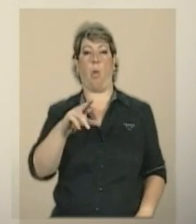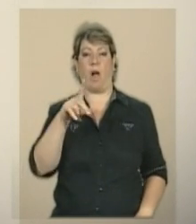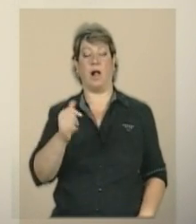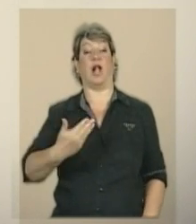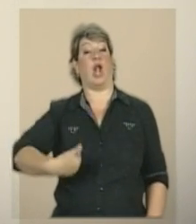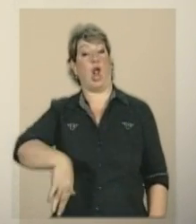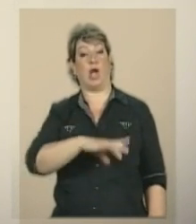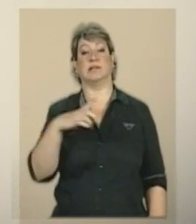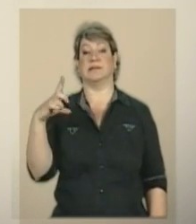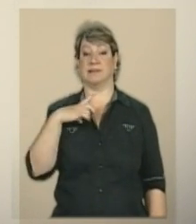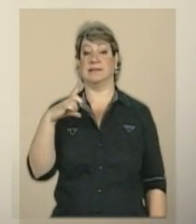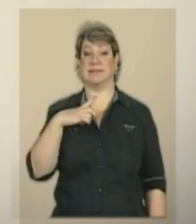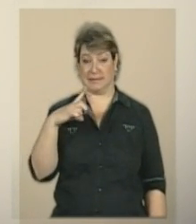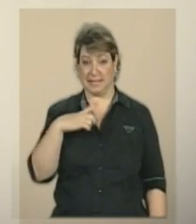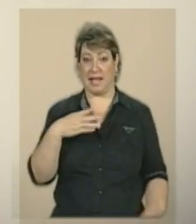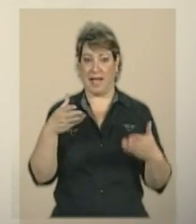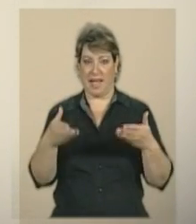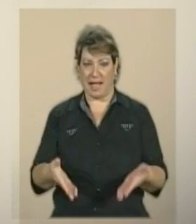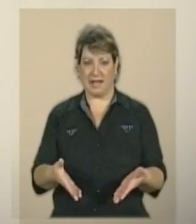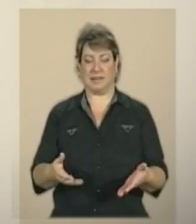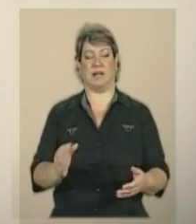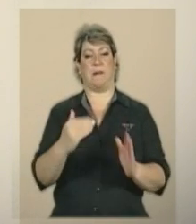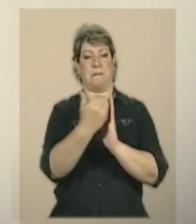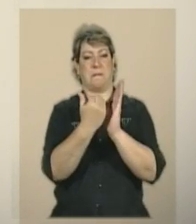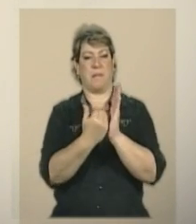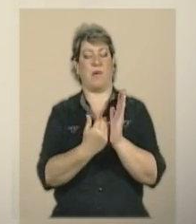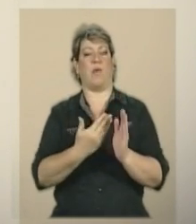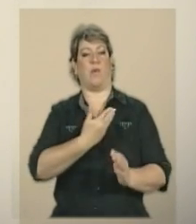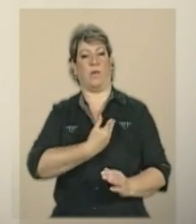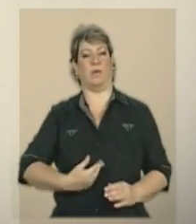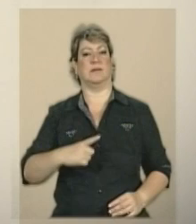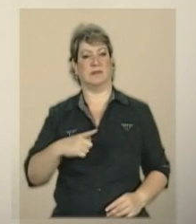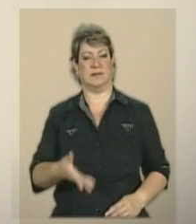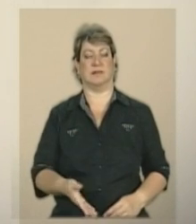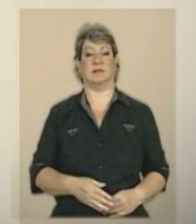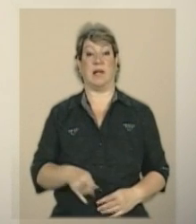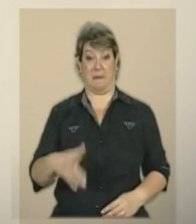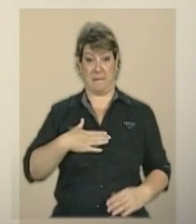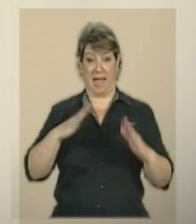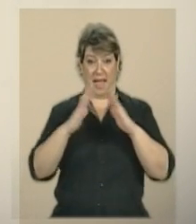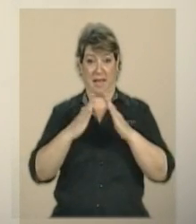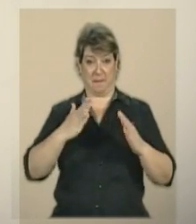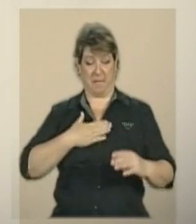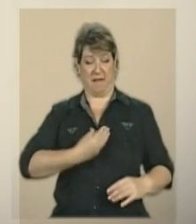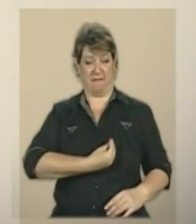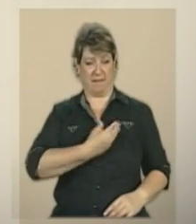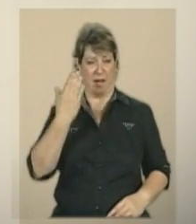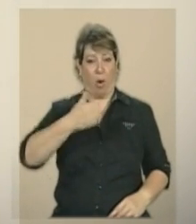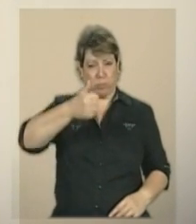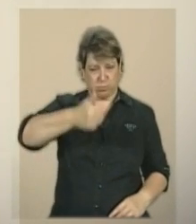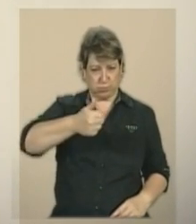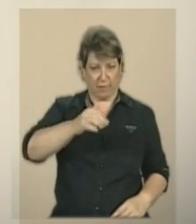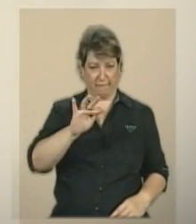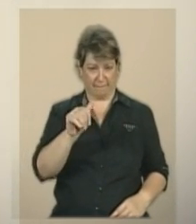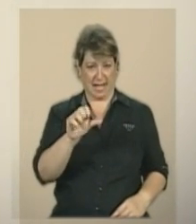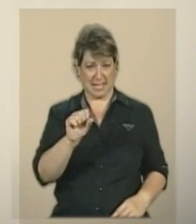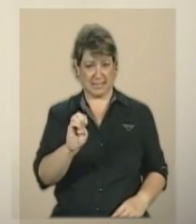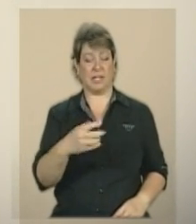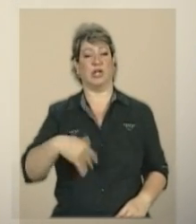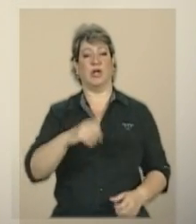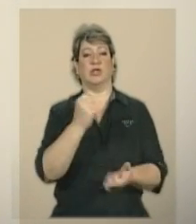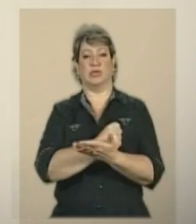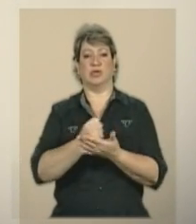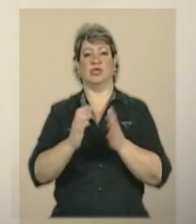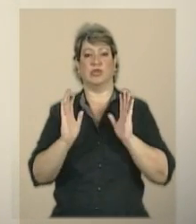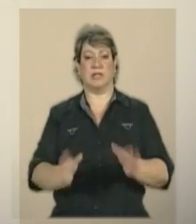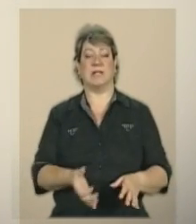temos esta parte do programa no Minha Casa Minha Vida fase um nós já havíamos contratado